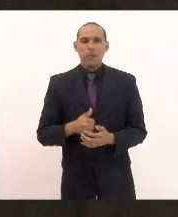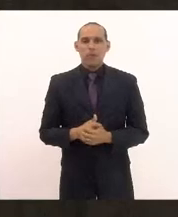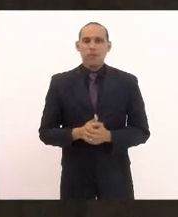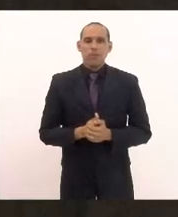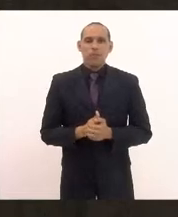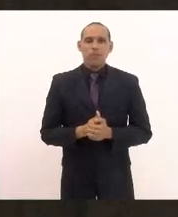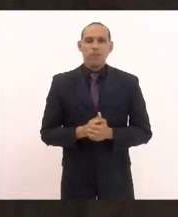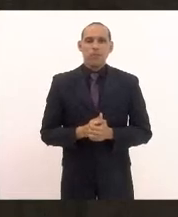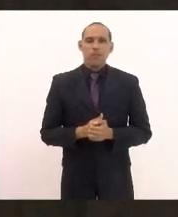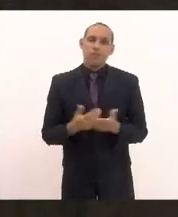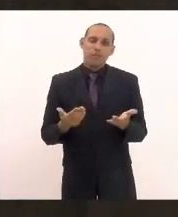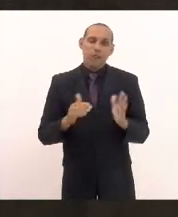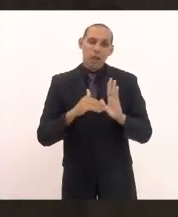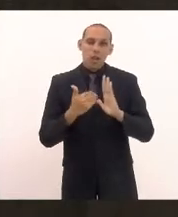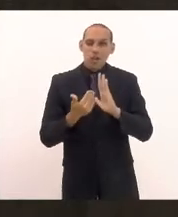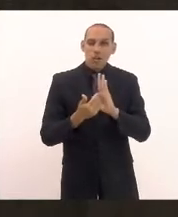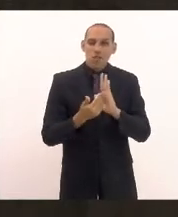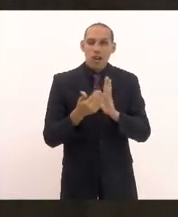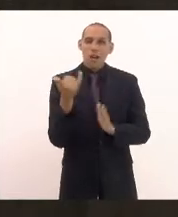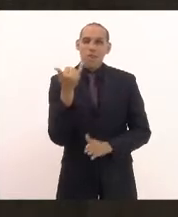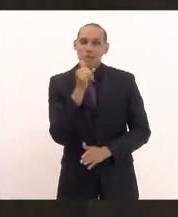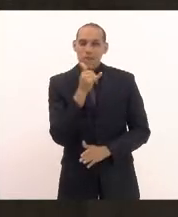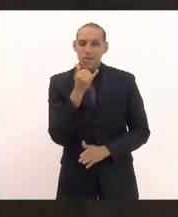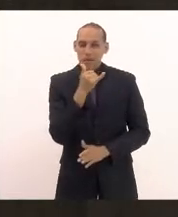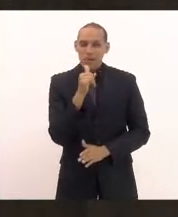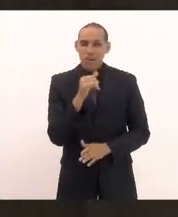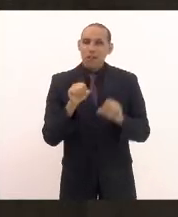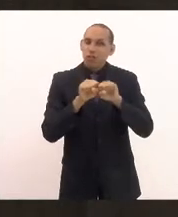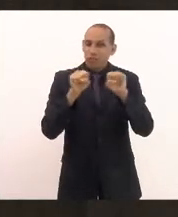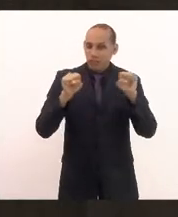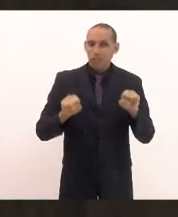as fontes energéticas, esses temas